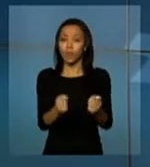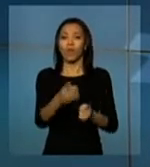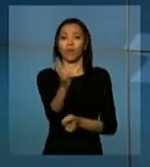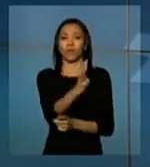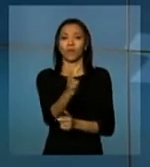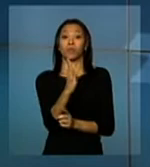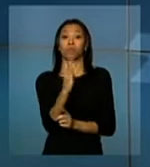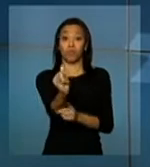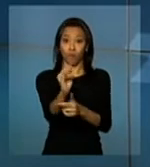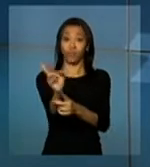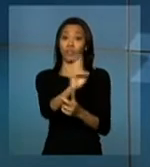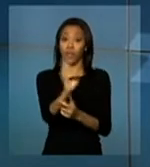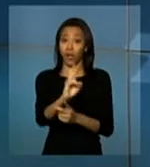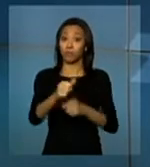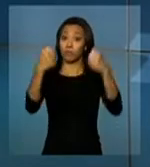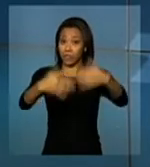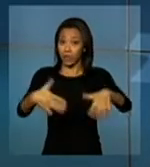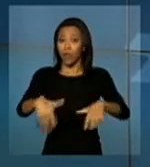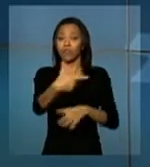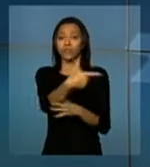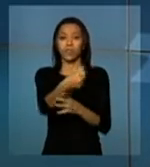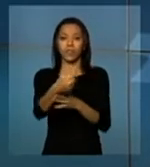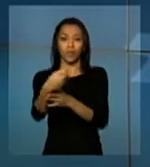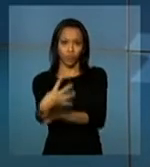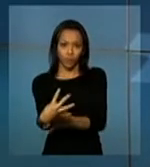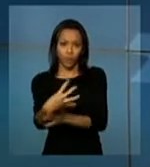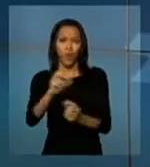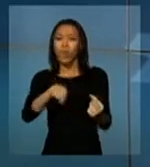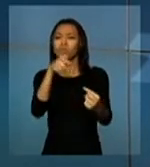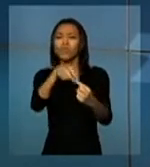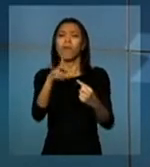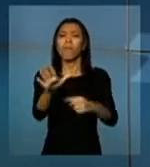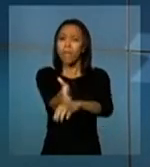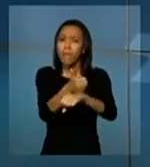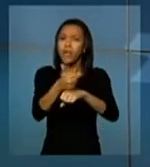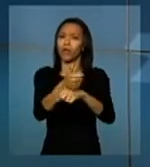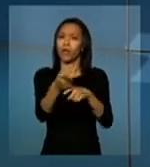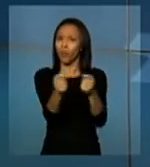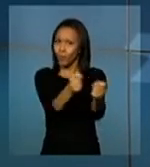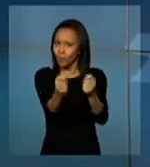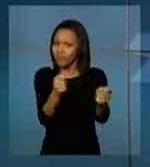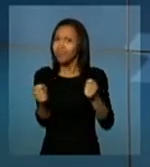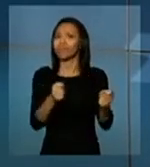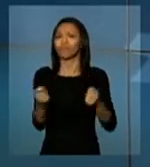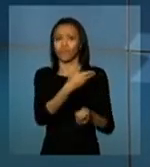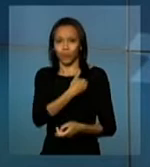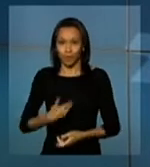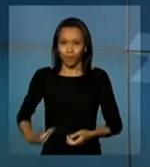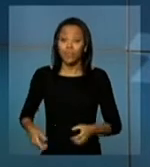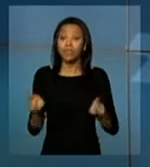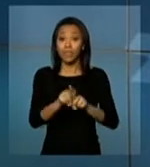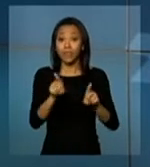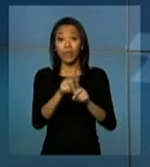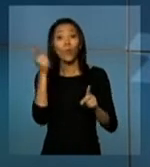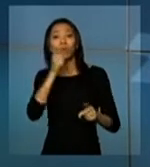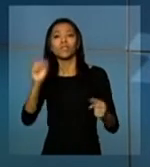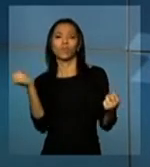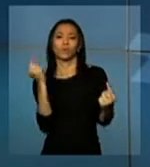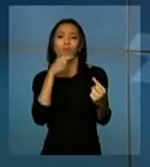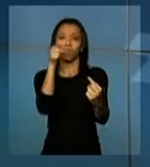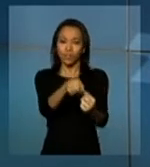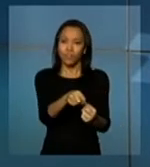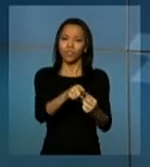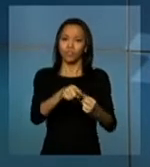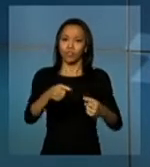de reais nas despesas de 2014. A intenção é melhorar a gestão dos gastos públicos e consolidar a meta de crescimento